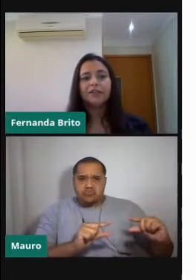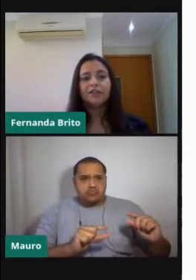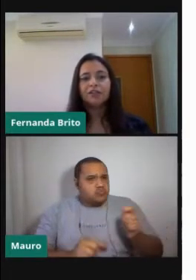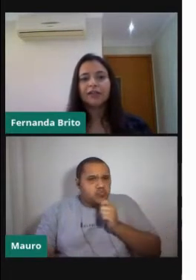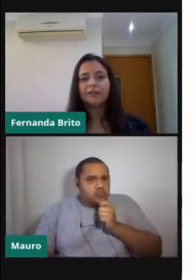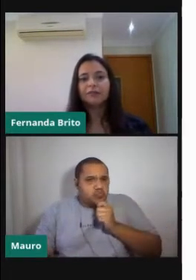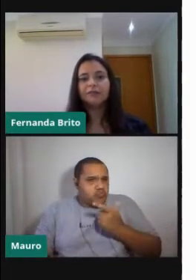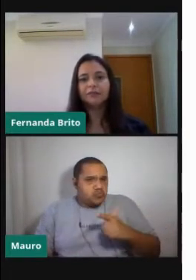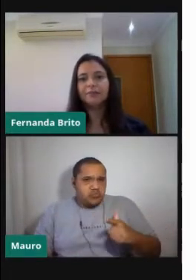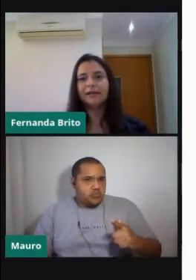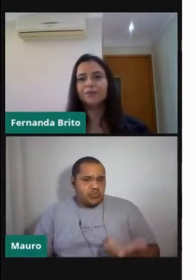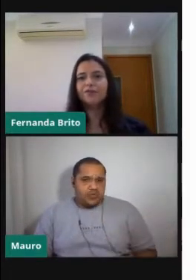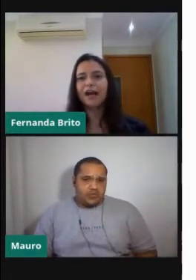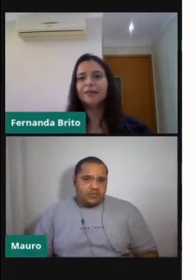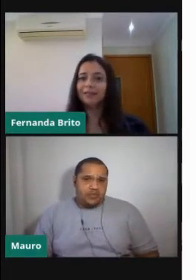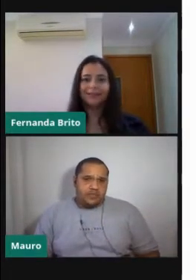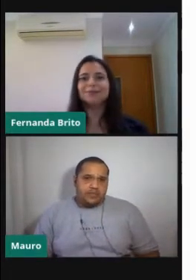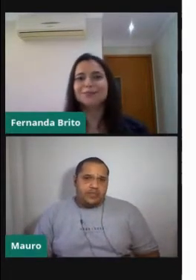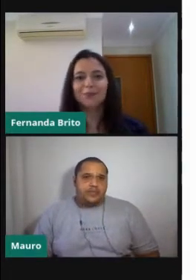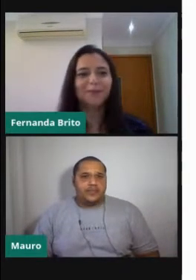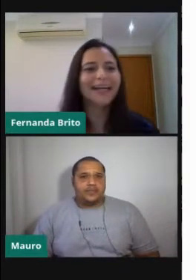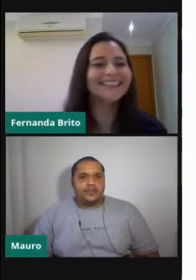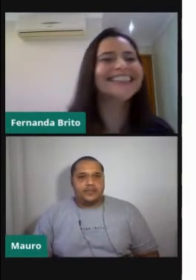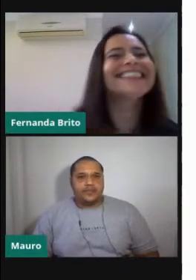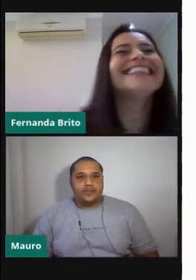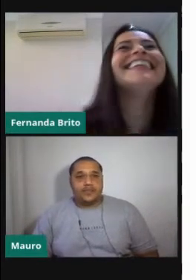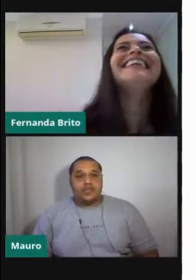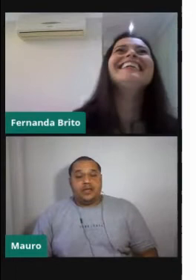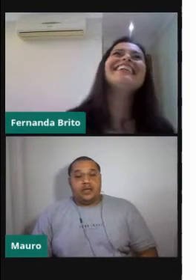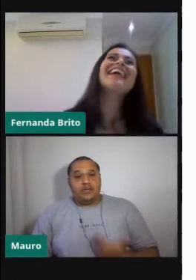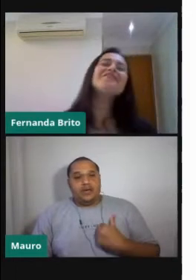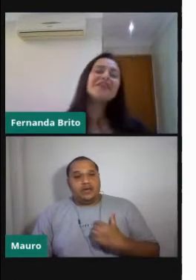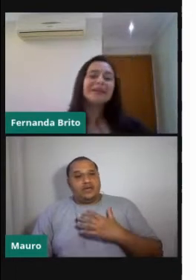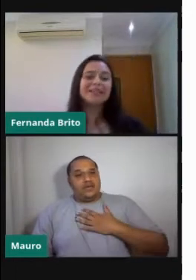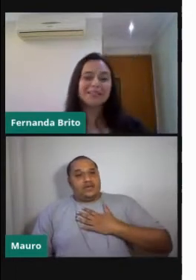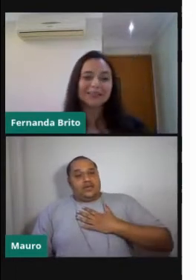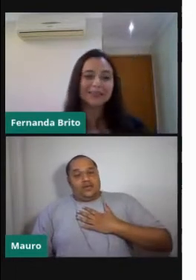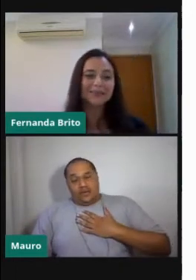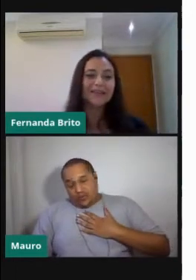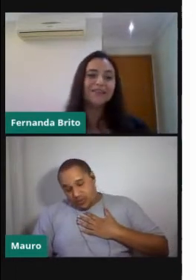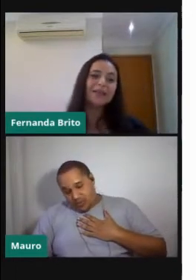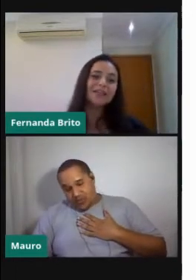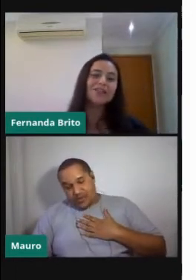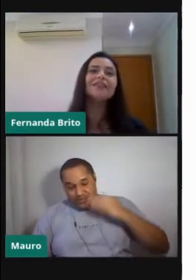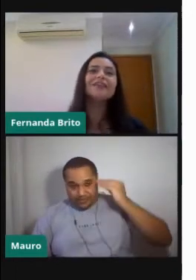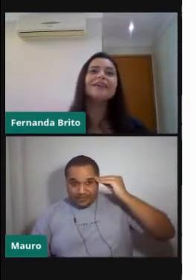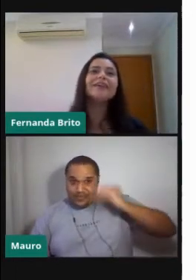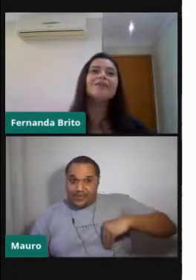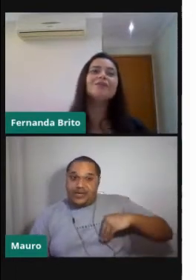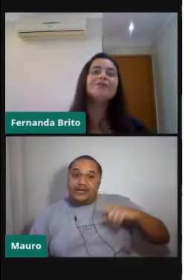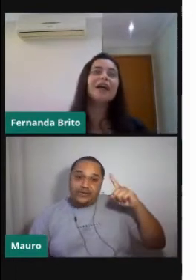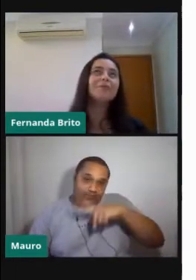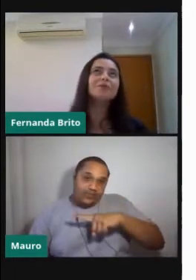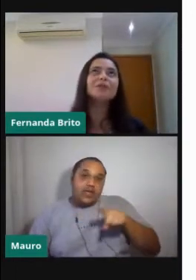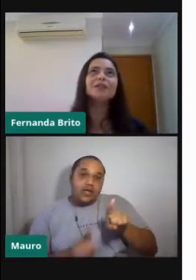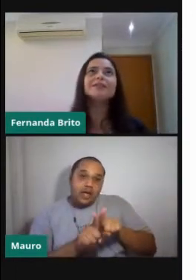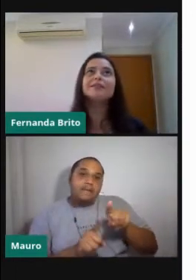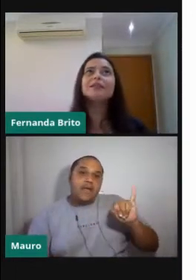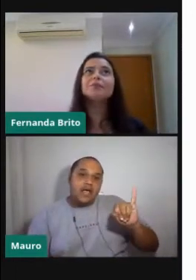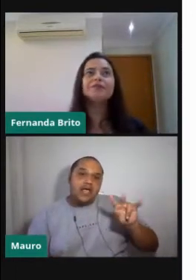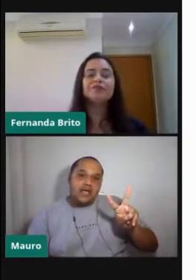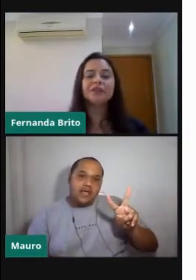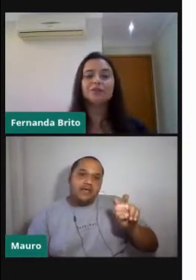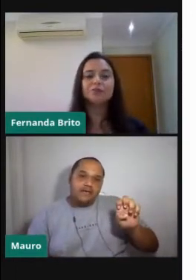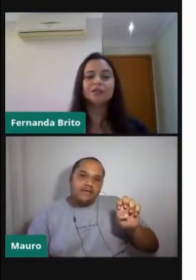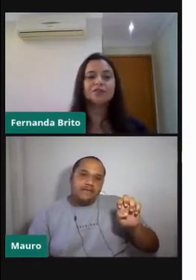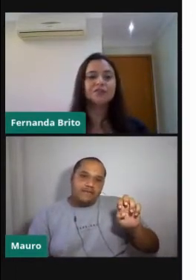E aí a gente tem mais um fármaco, até uma suspirada, que é a ivermectina. A ivermectina é um fármaco que